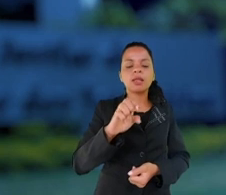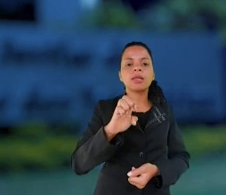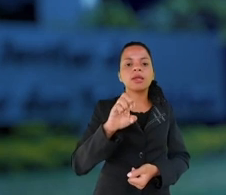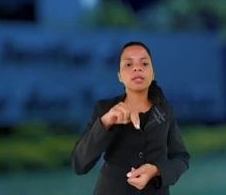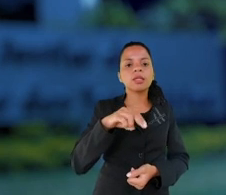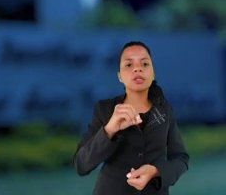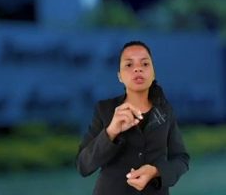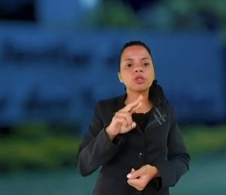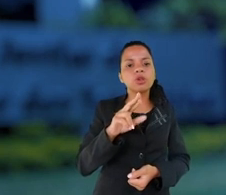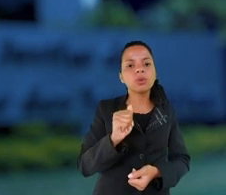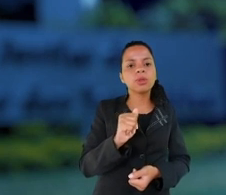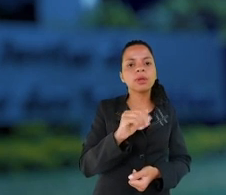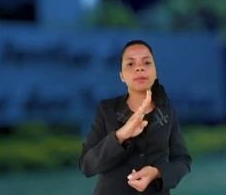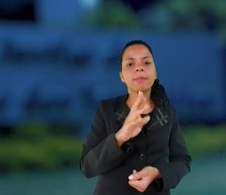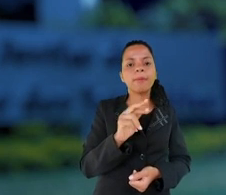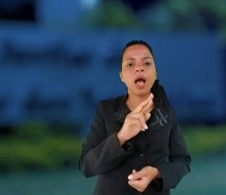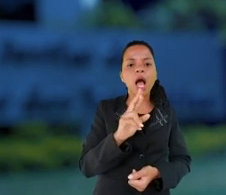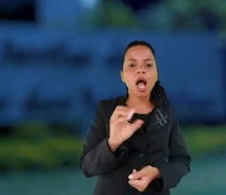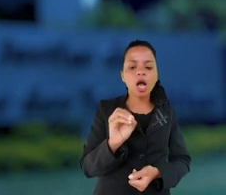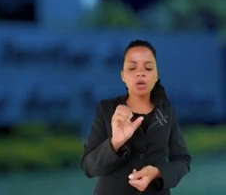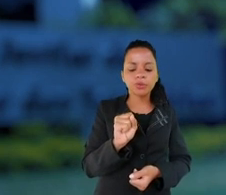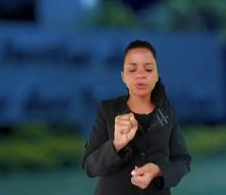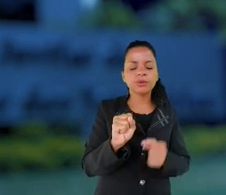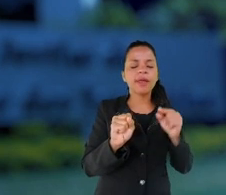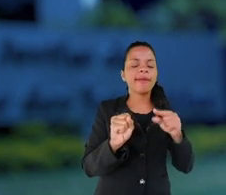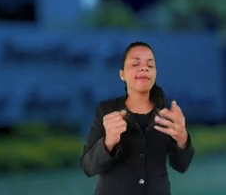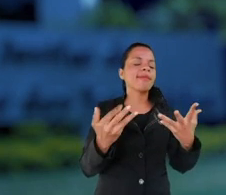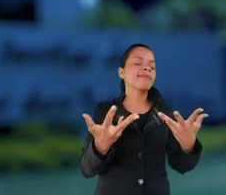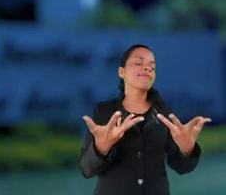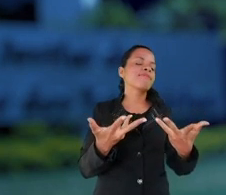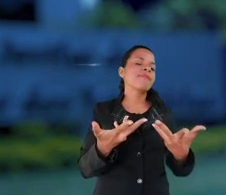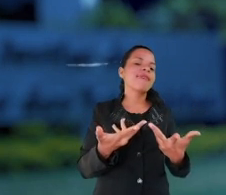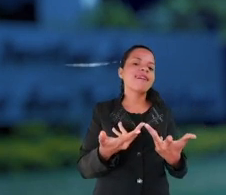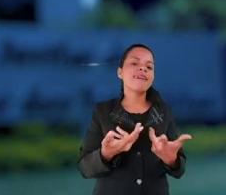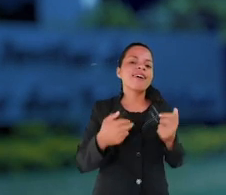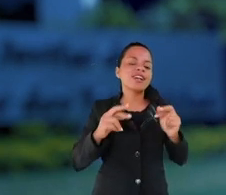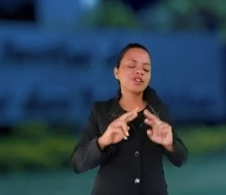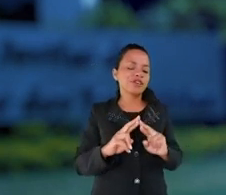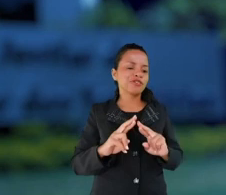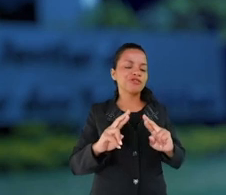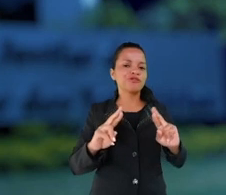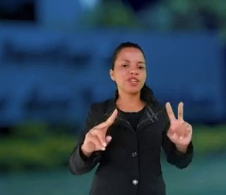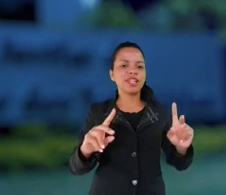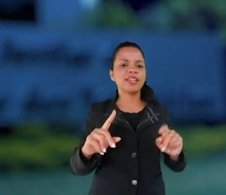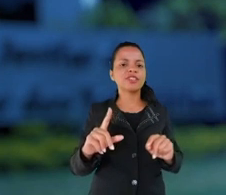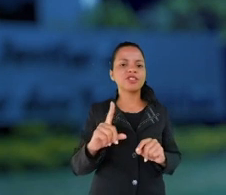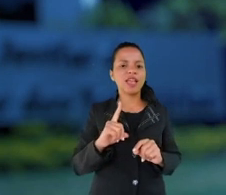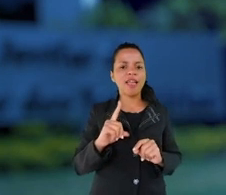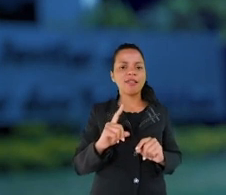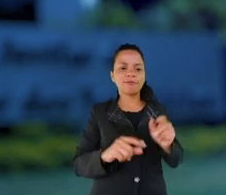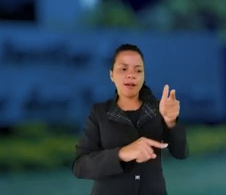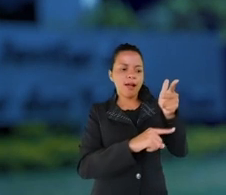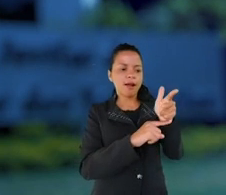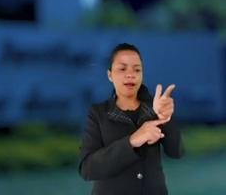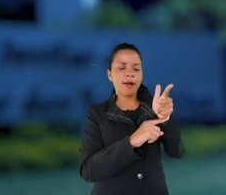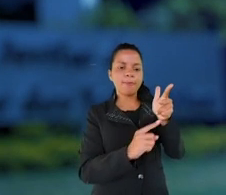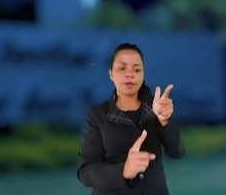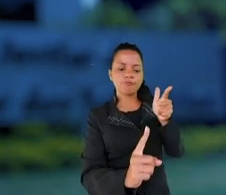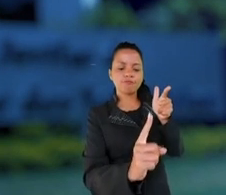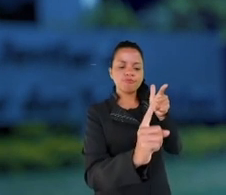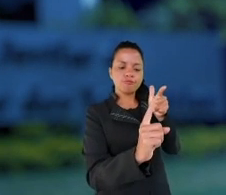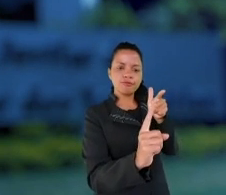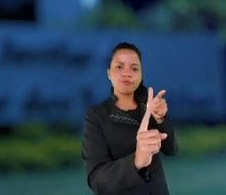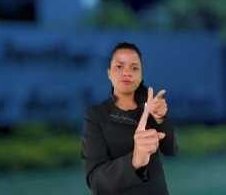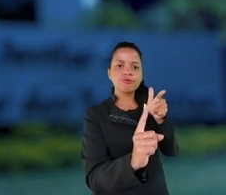trabalho incrível também, ela acaba se posicionando, se colocando na frente da câmera. Tem a Rosana Paulino, é um